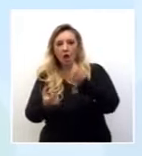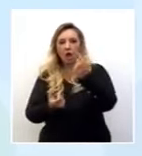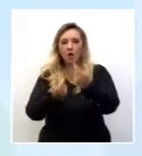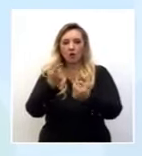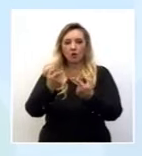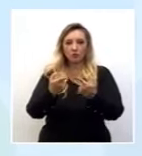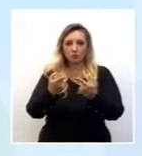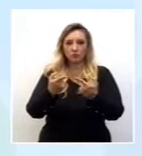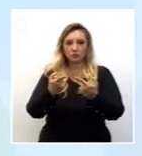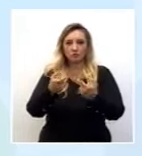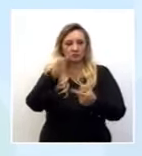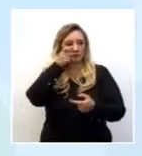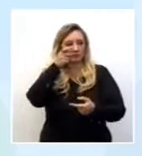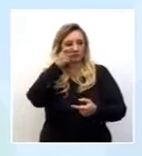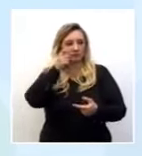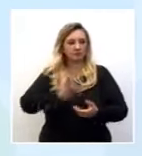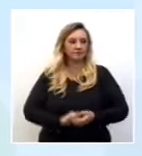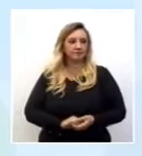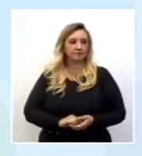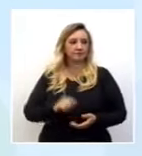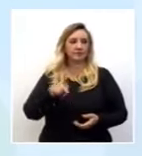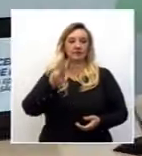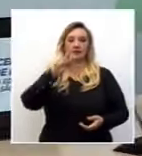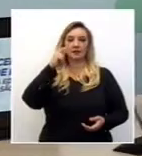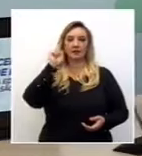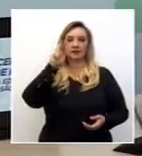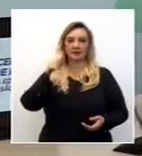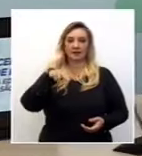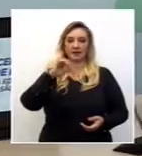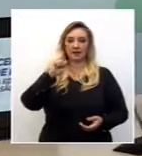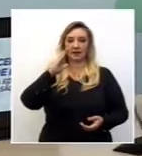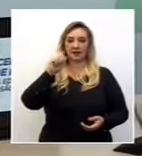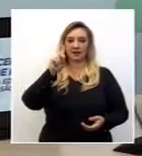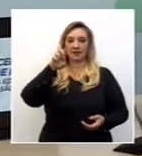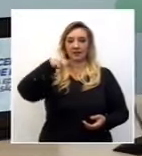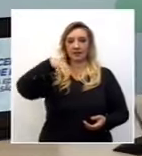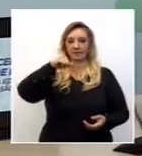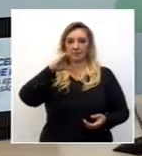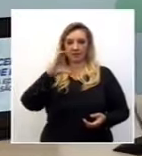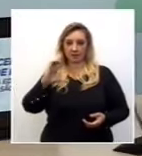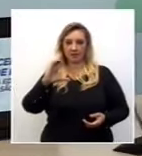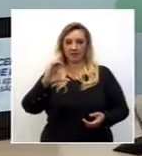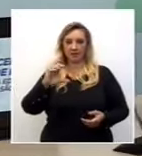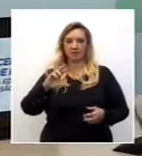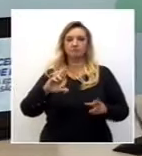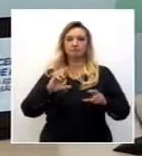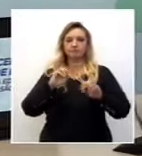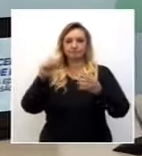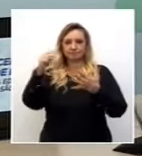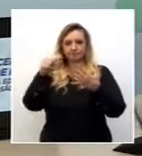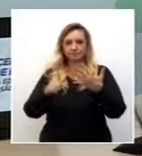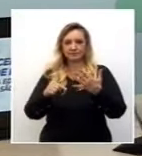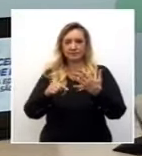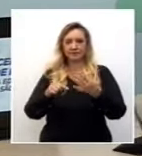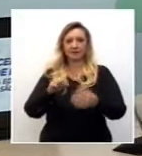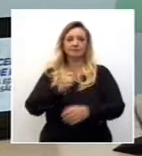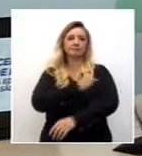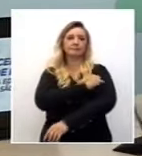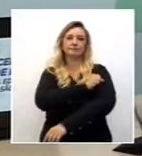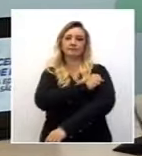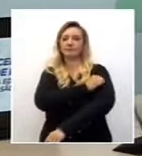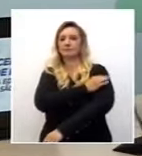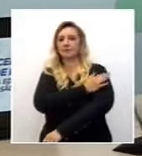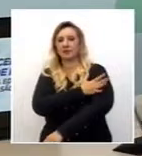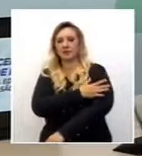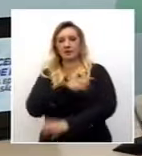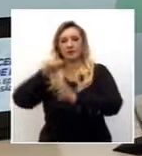Khan Academic, ele tem todas as matérias do ensino médio, tem aulas, videoaulas que